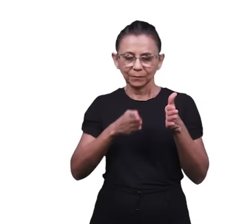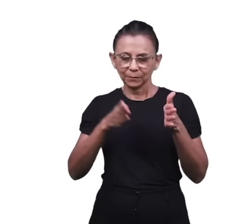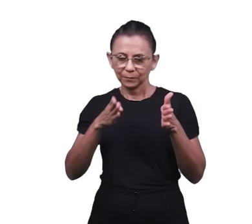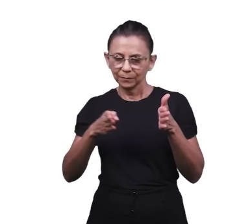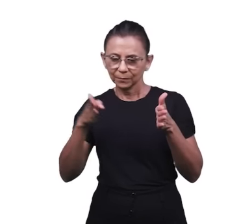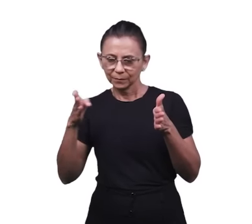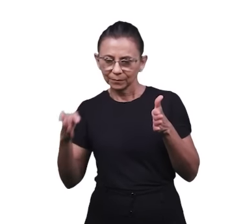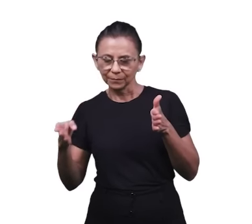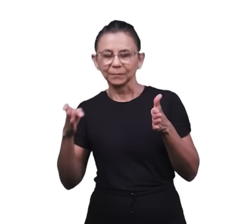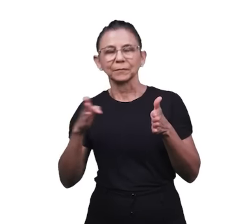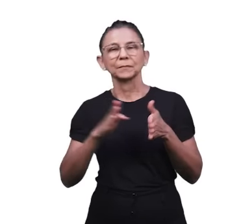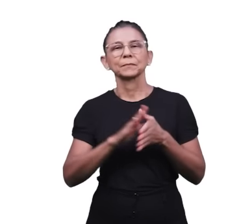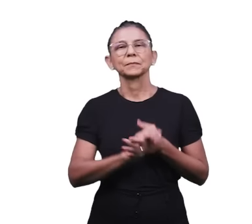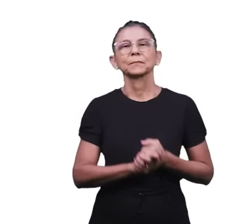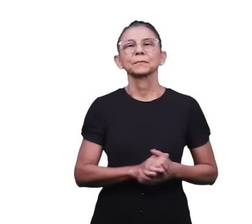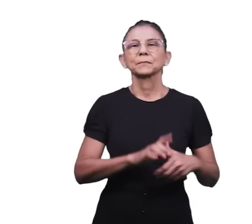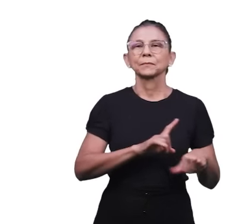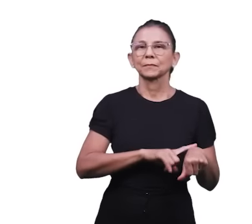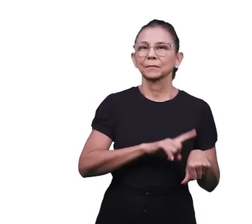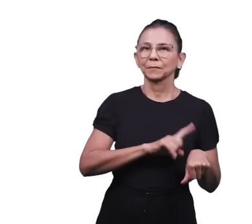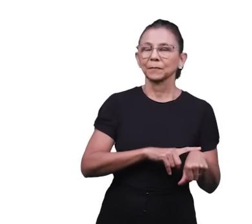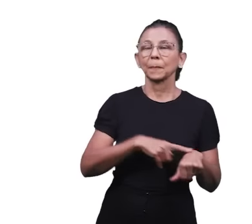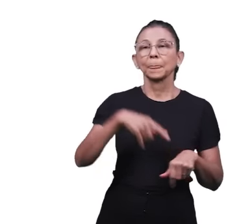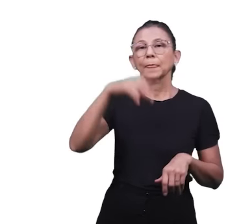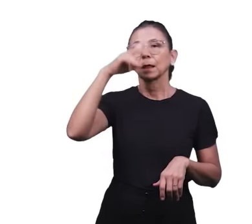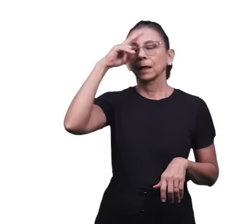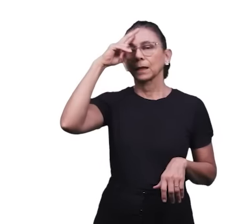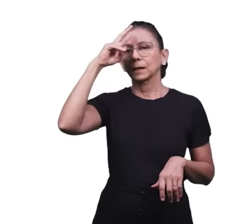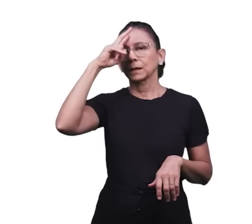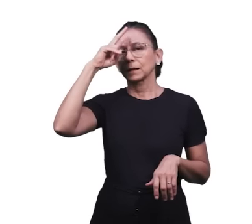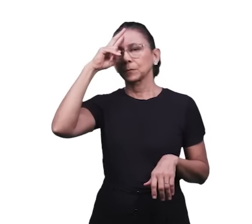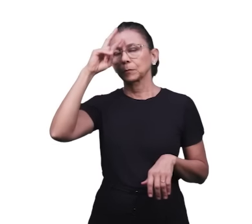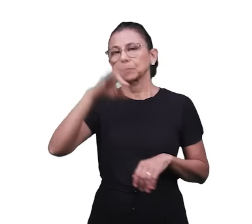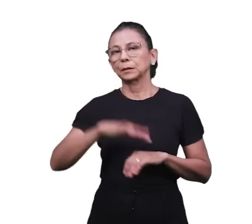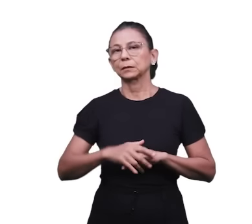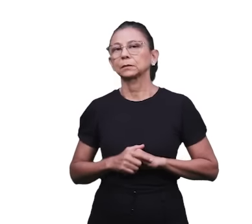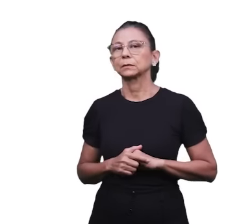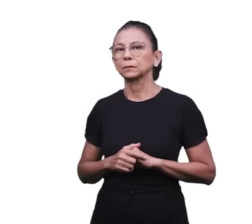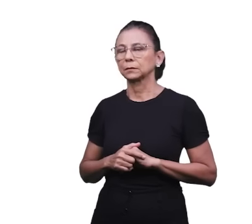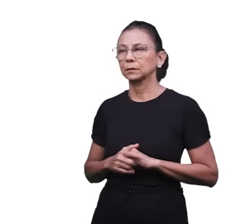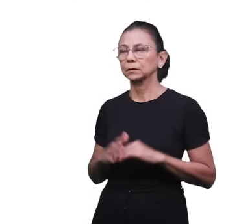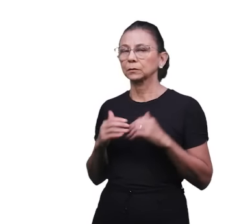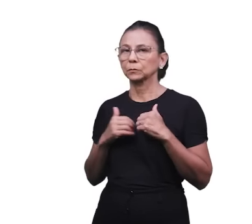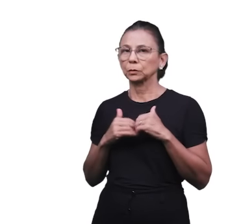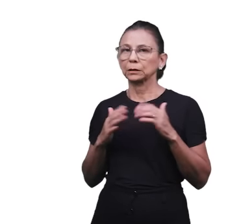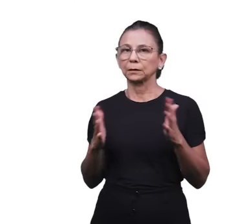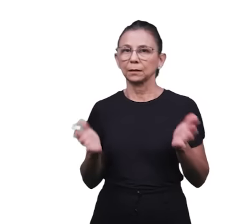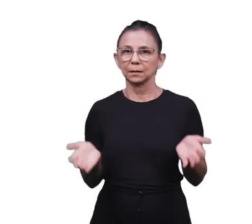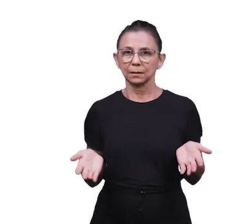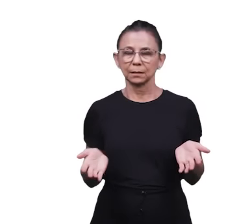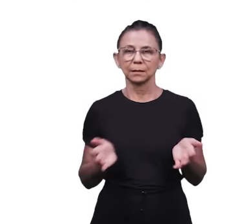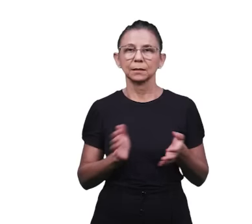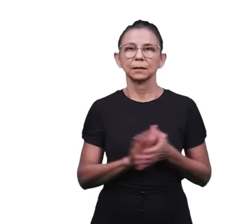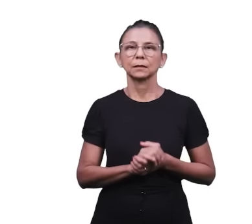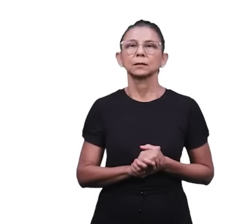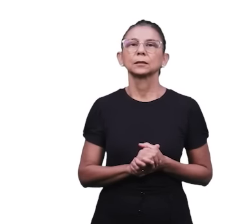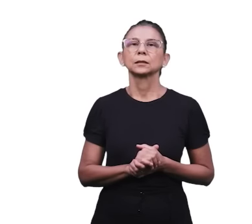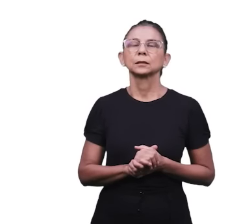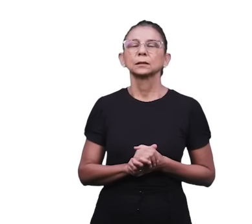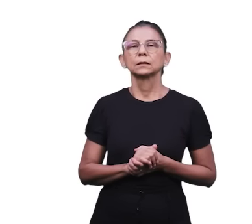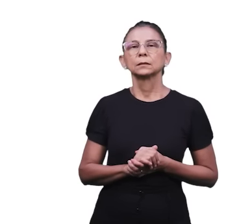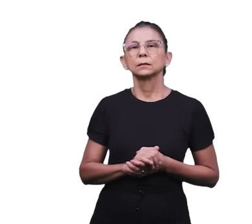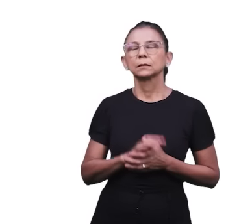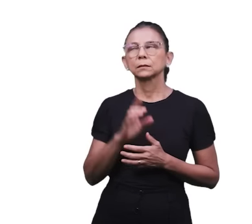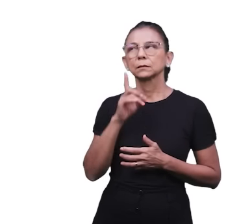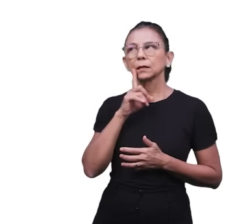cada compasso Lembrando que aqui quando nós vamos iniciar tem uma Ana